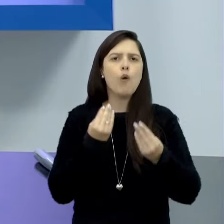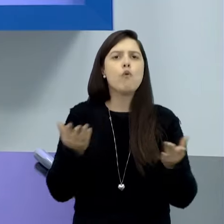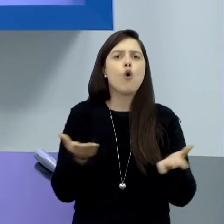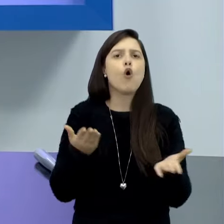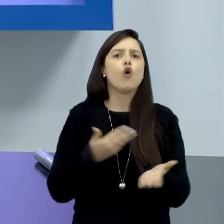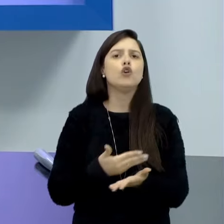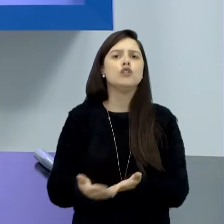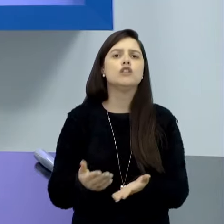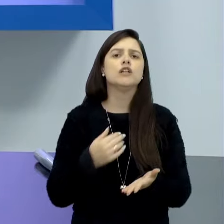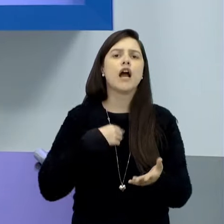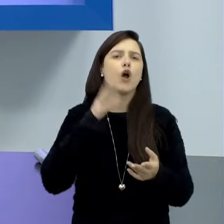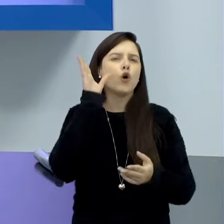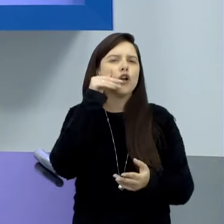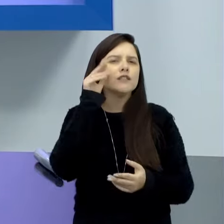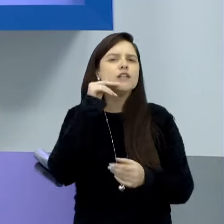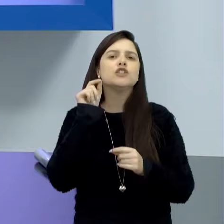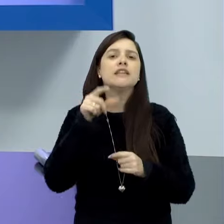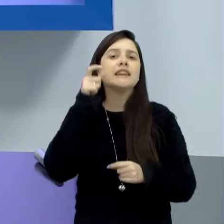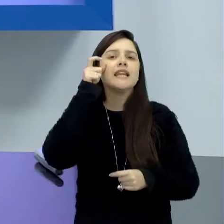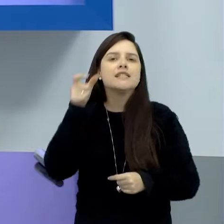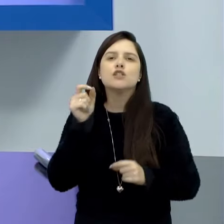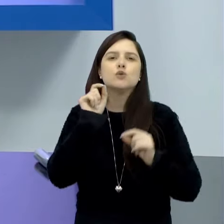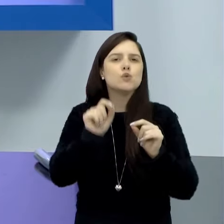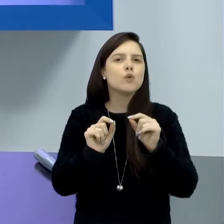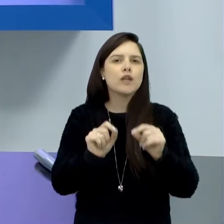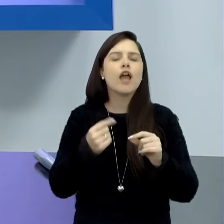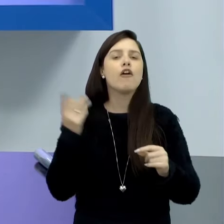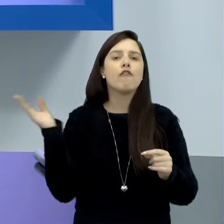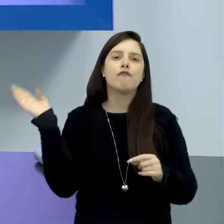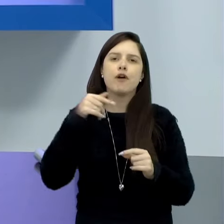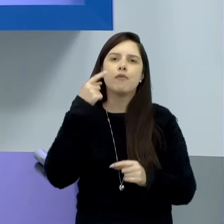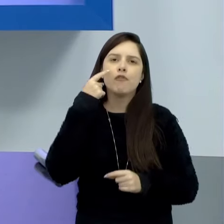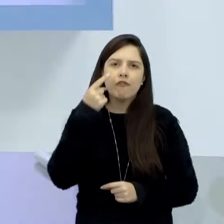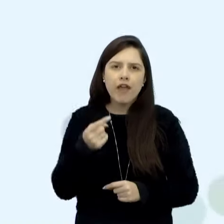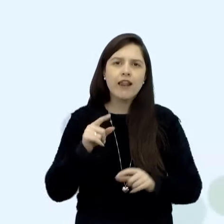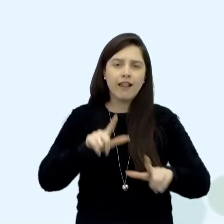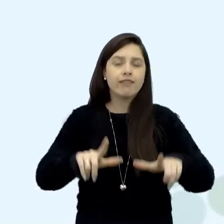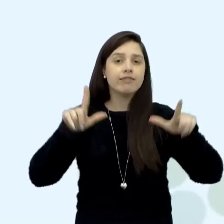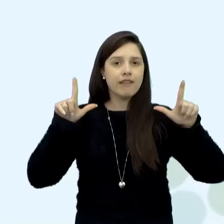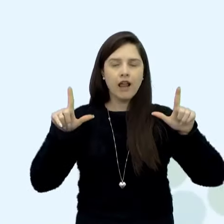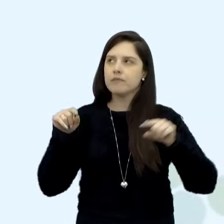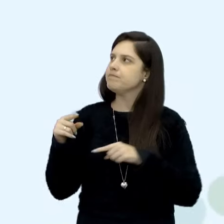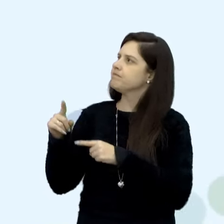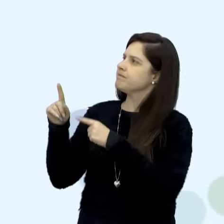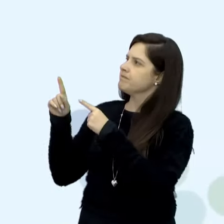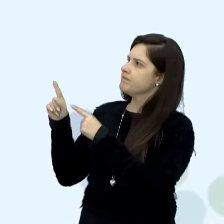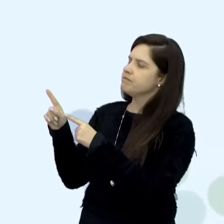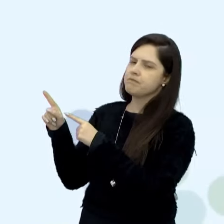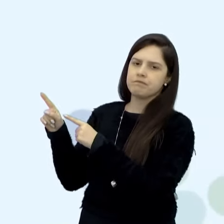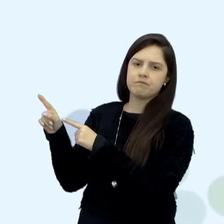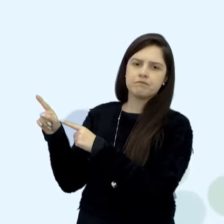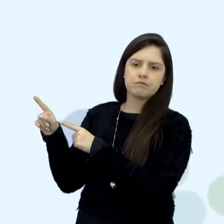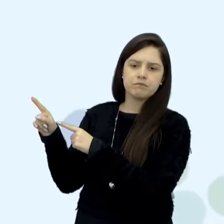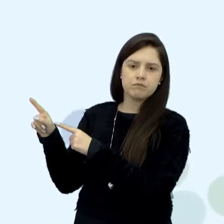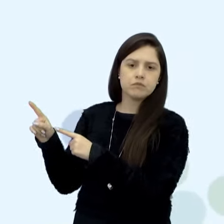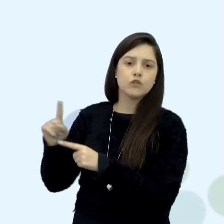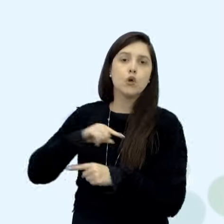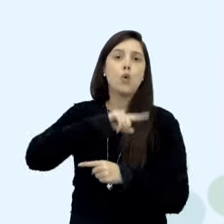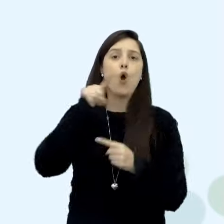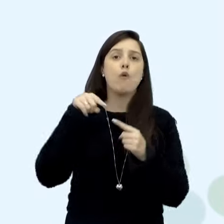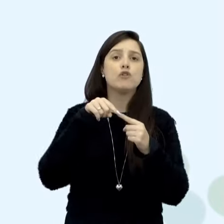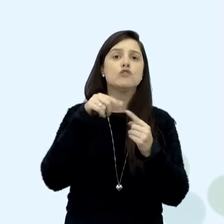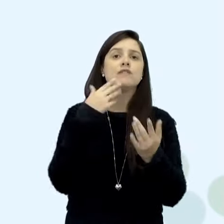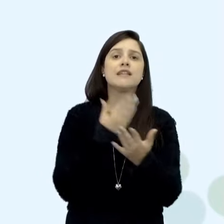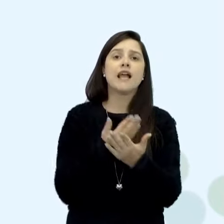mais algumas curiosidades muito interessantes. Então, vamos lá para a nossa tela, vamos dar uma olhadinha no nosso objetivo